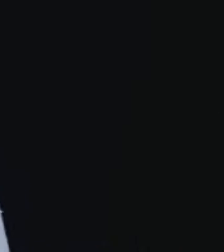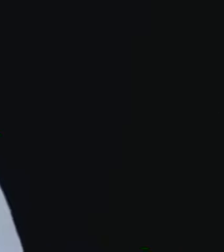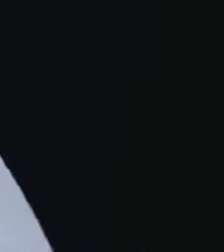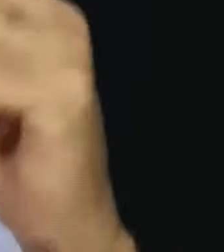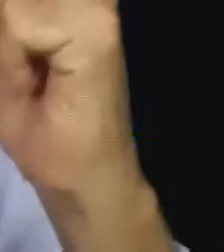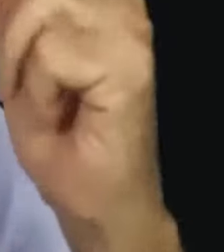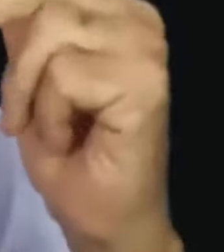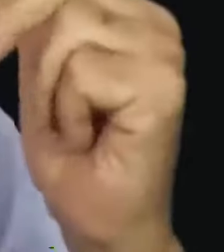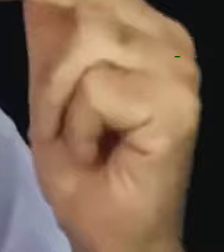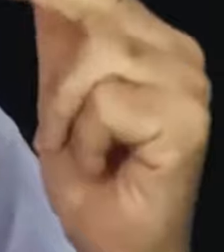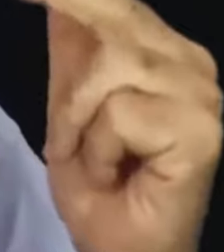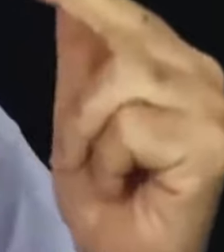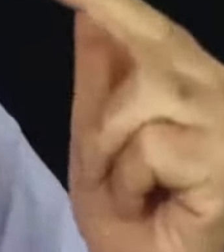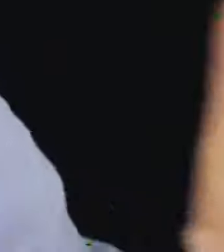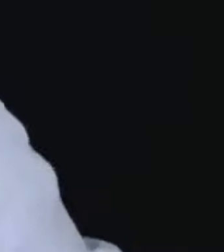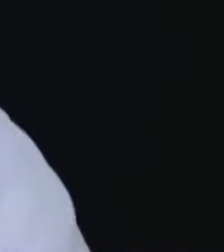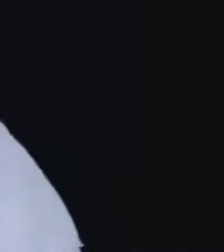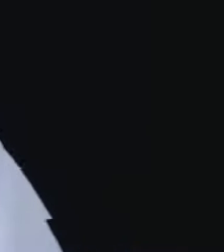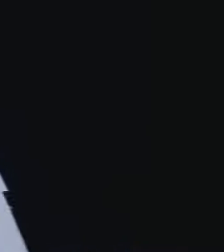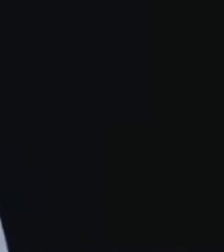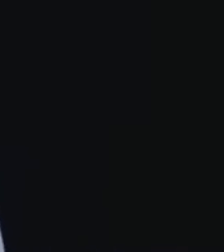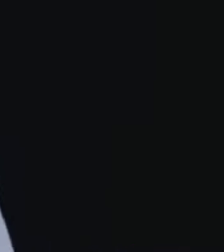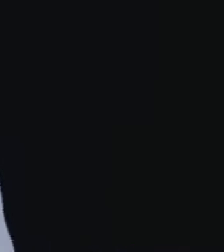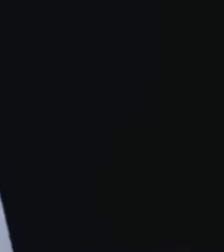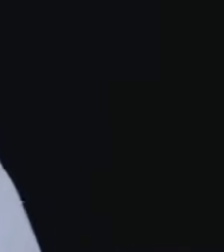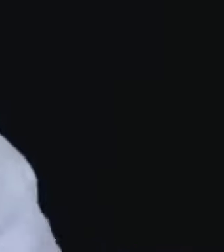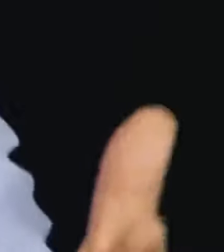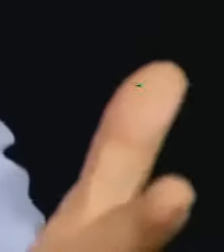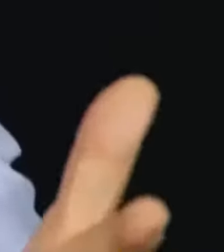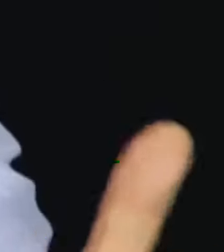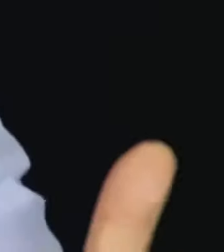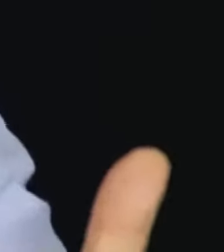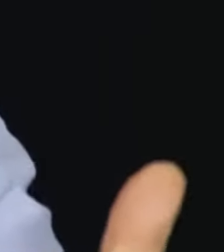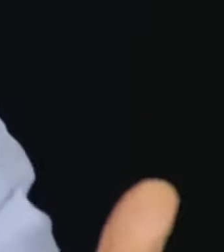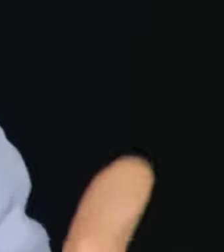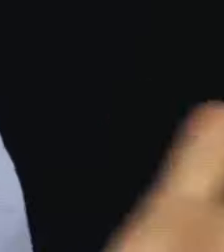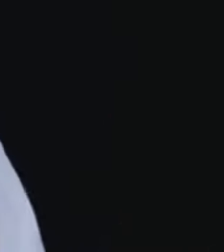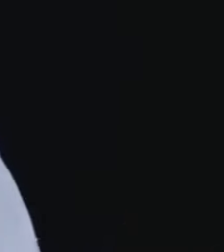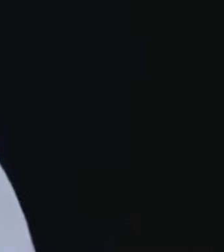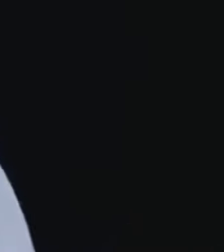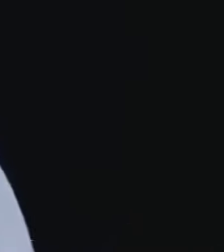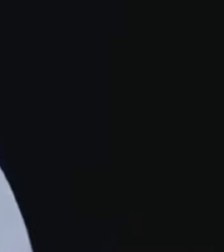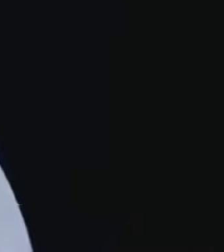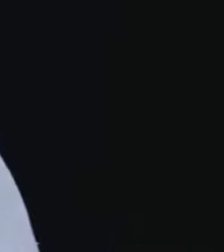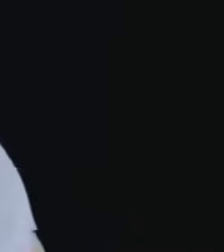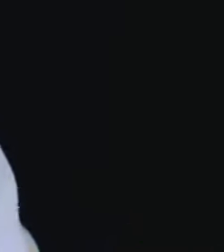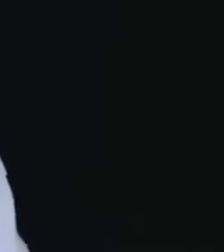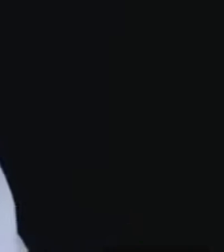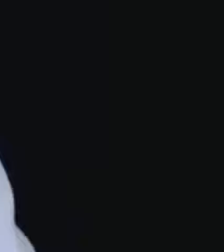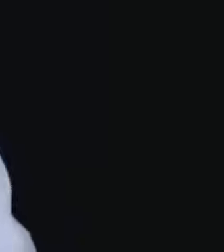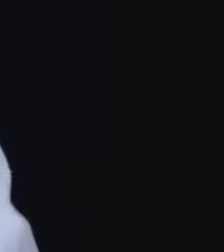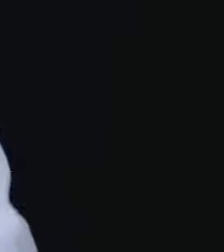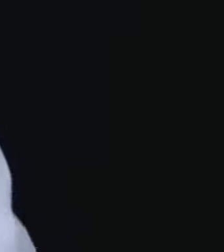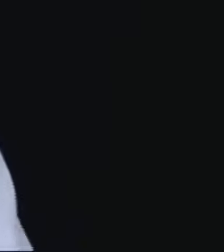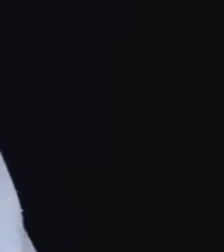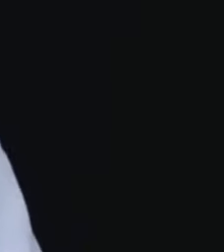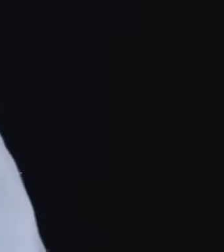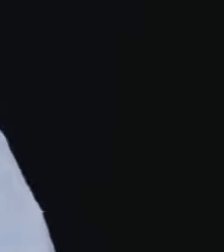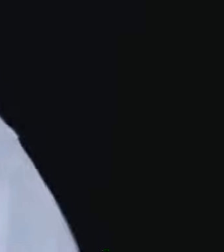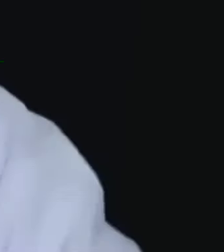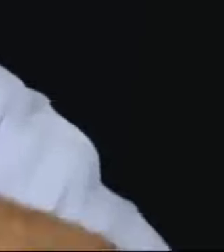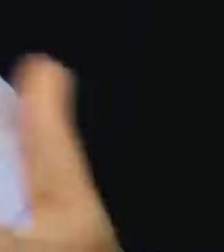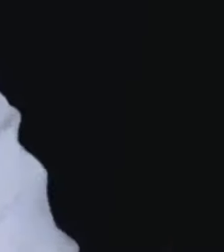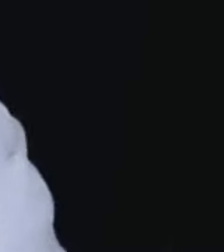trevas, imperadores do rancor, pois não sabeis nem o dia, nem a hora em que a